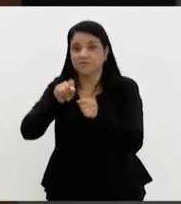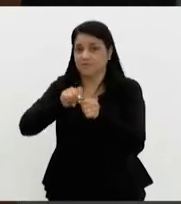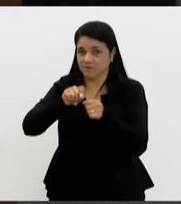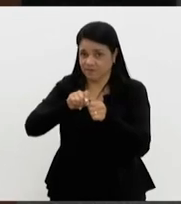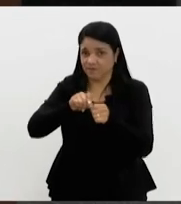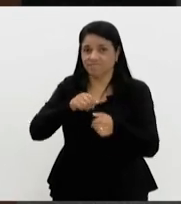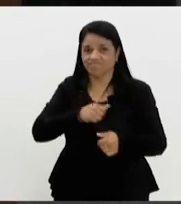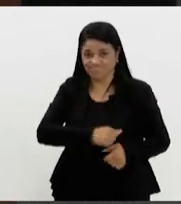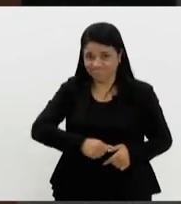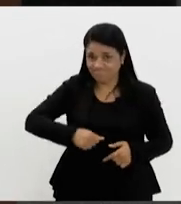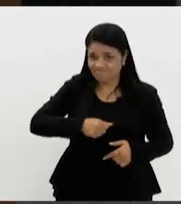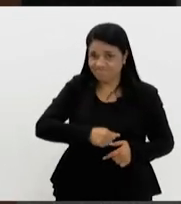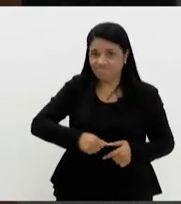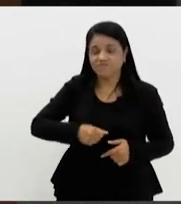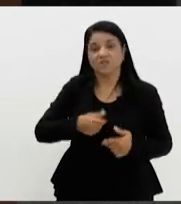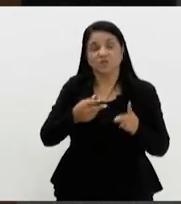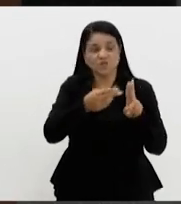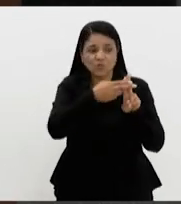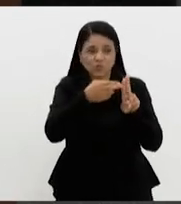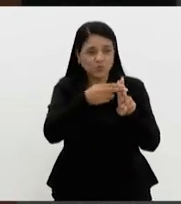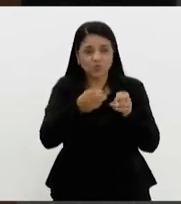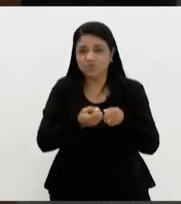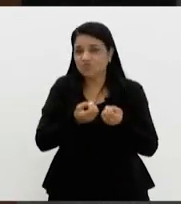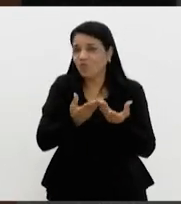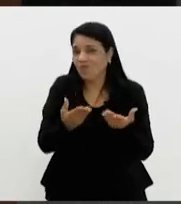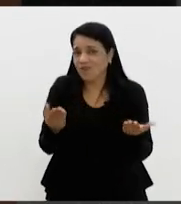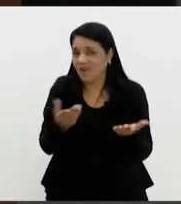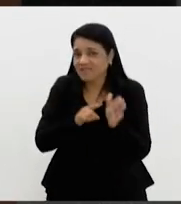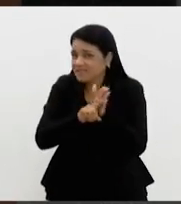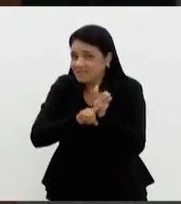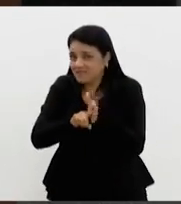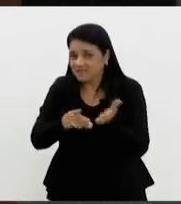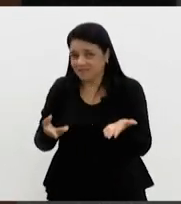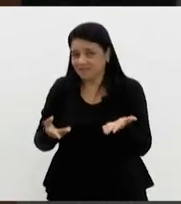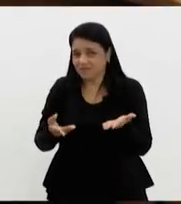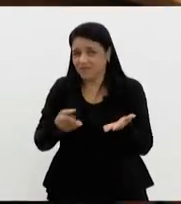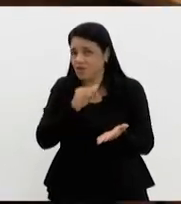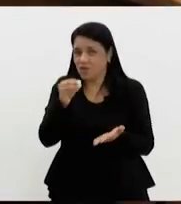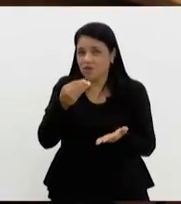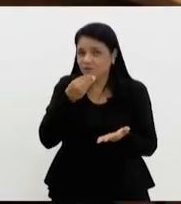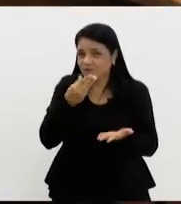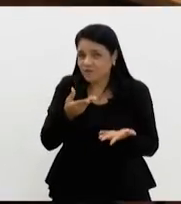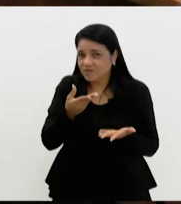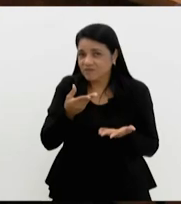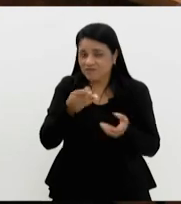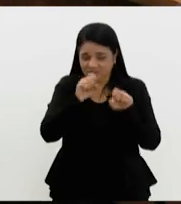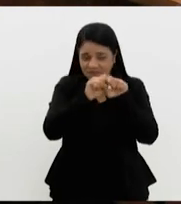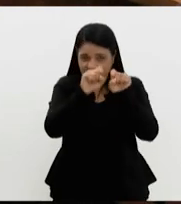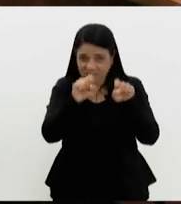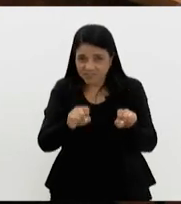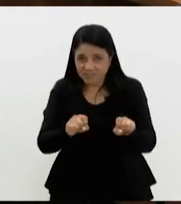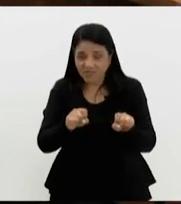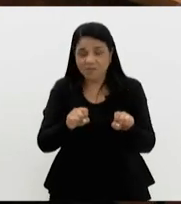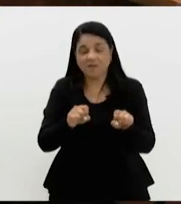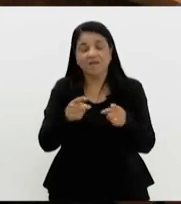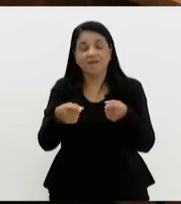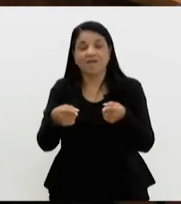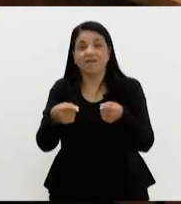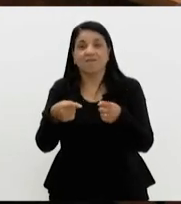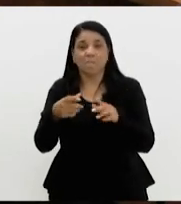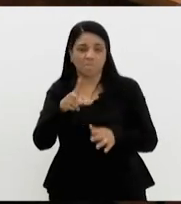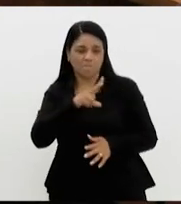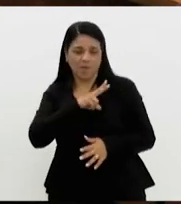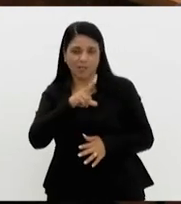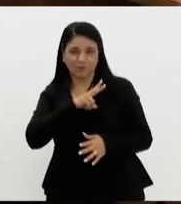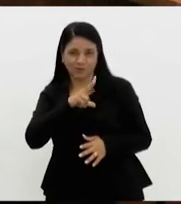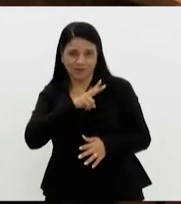Sistema Único de Saúde não ofereça. E é óbvio que, quando a gente vai no sistema privado de saúde,